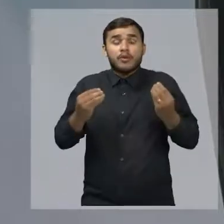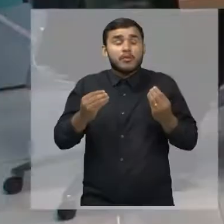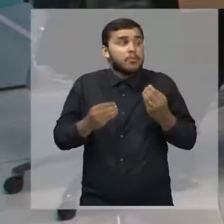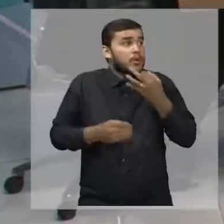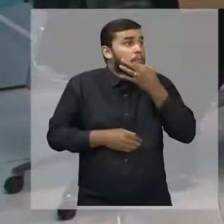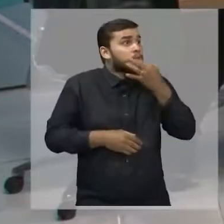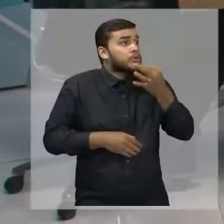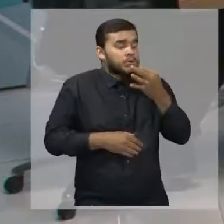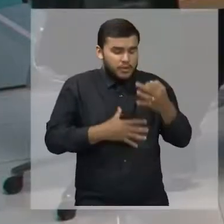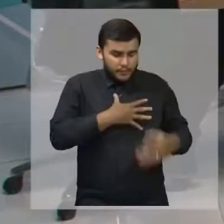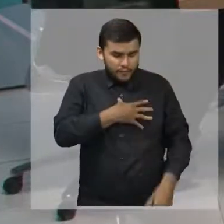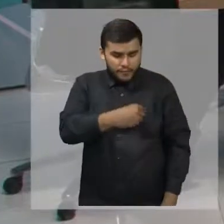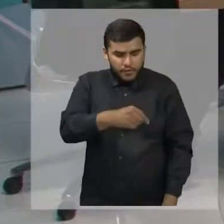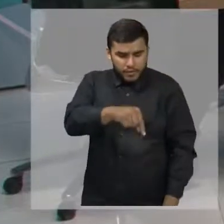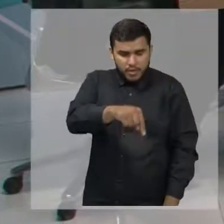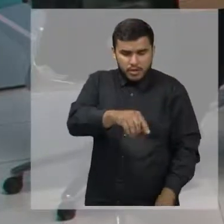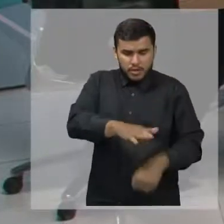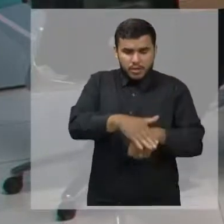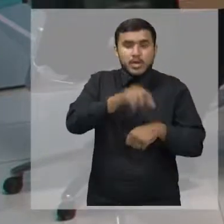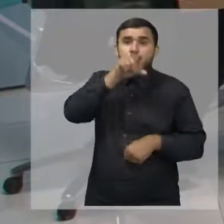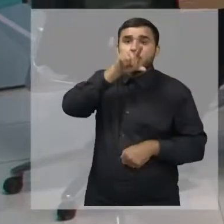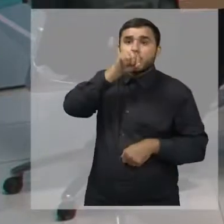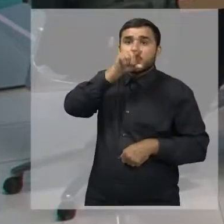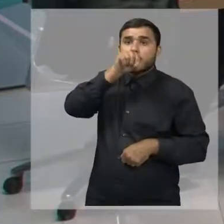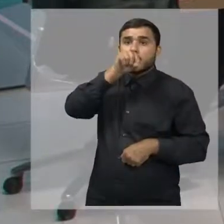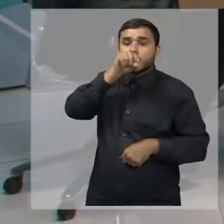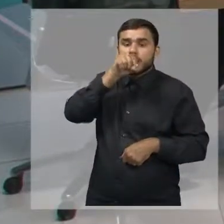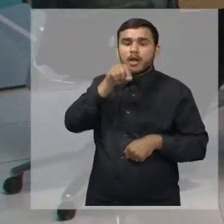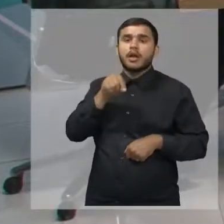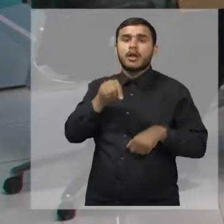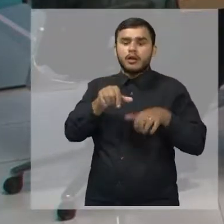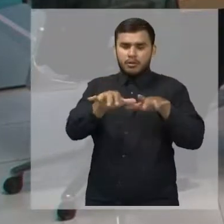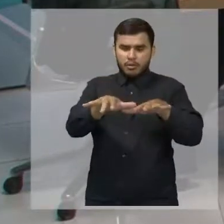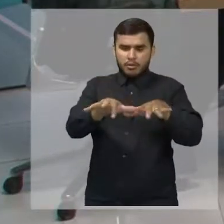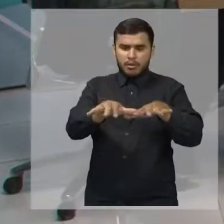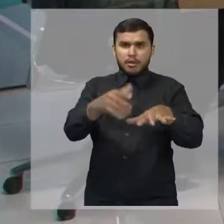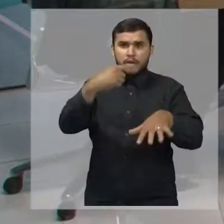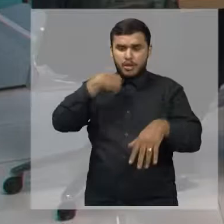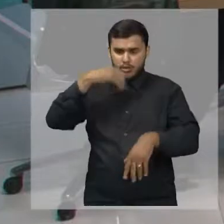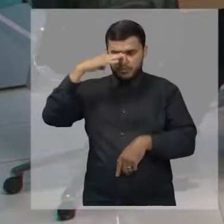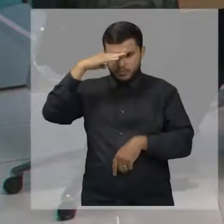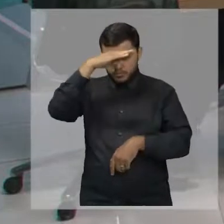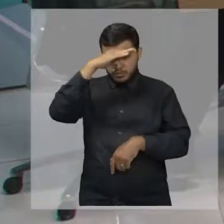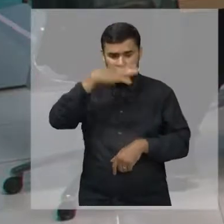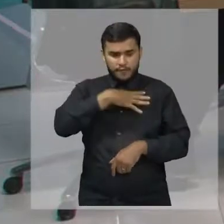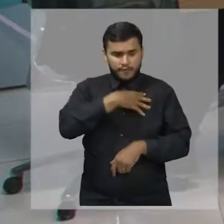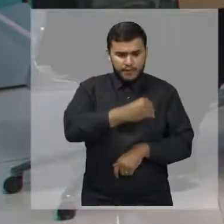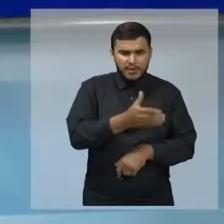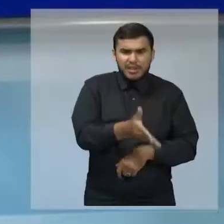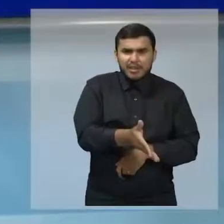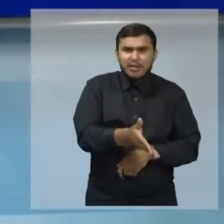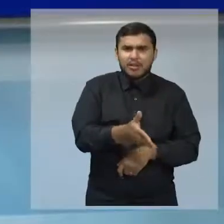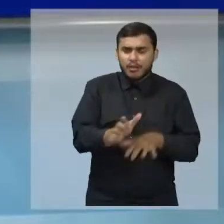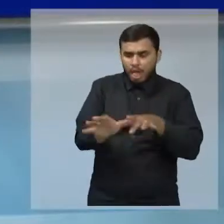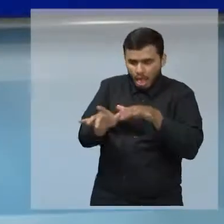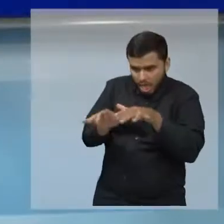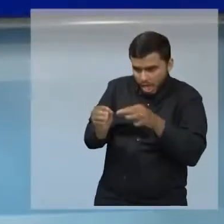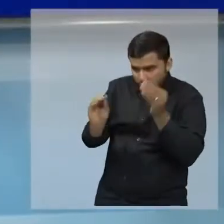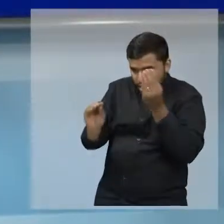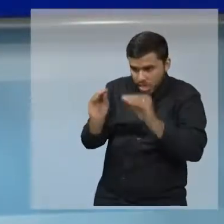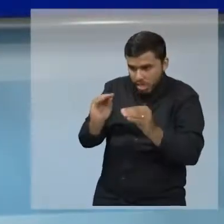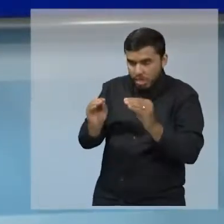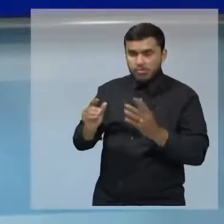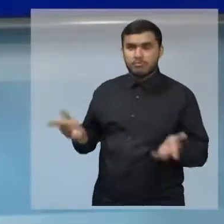filho deseja ser embaixador de uma embaixada das mais importantes no plano de negociações internacionais.